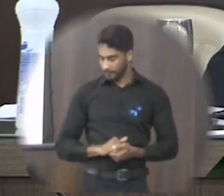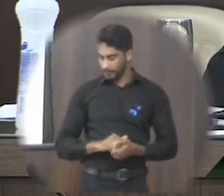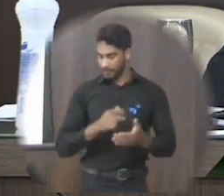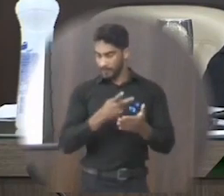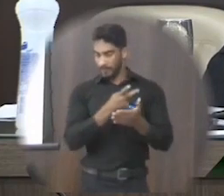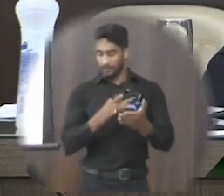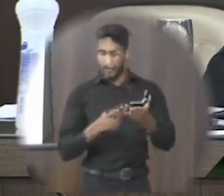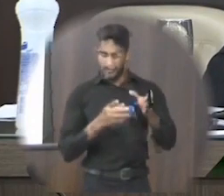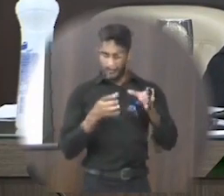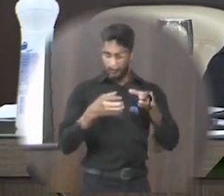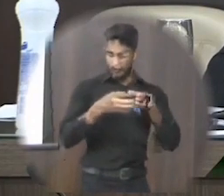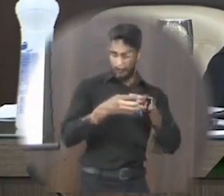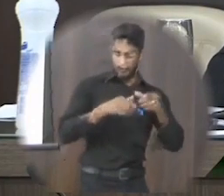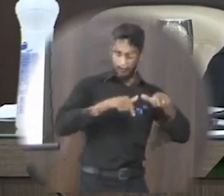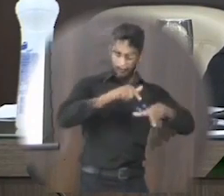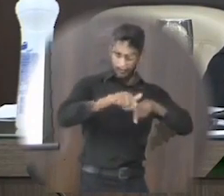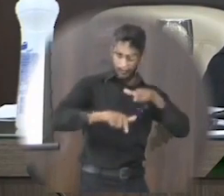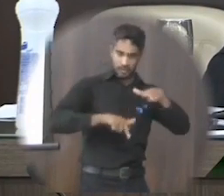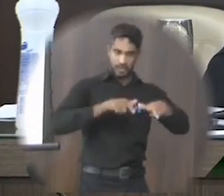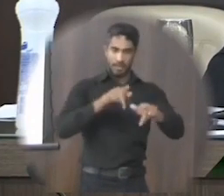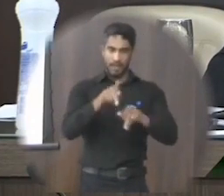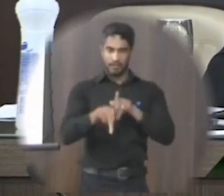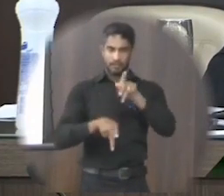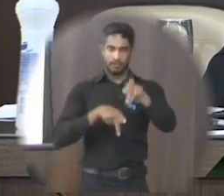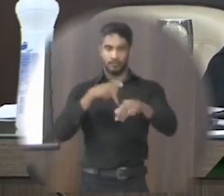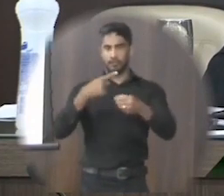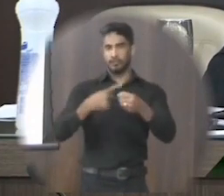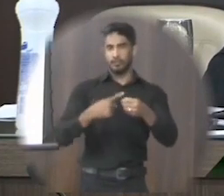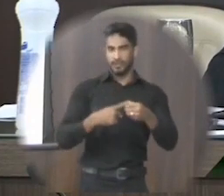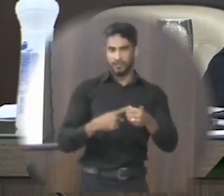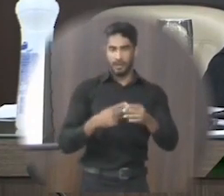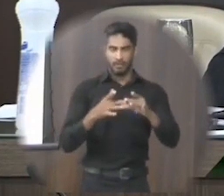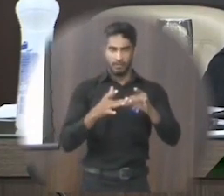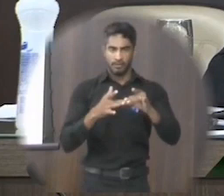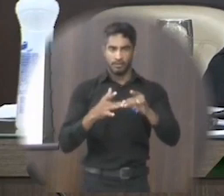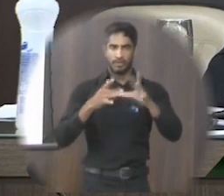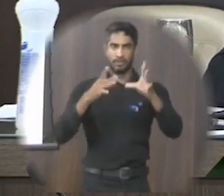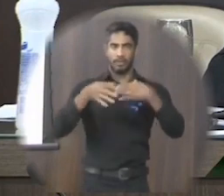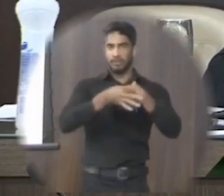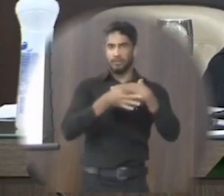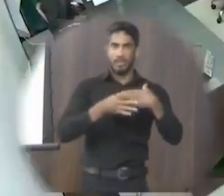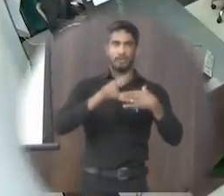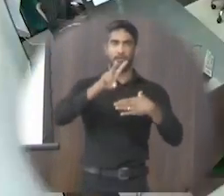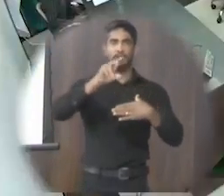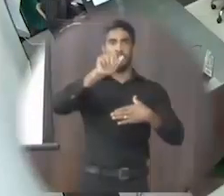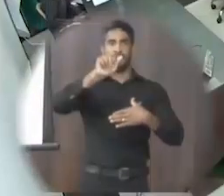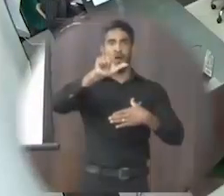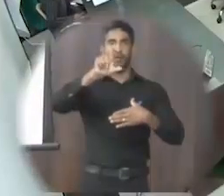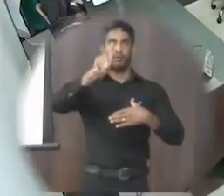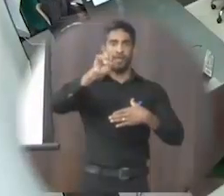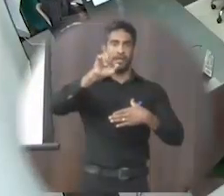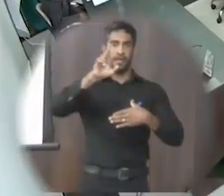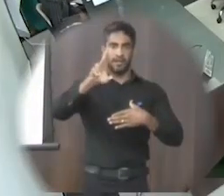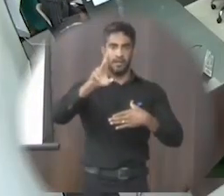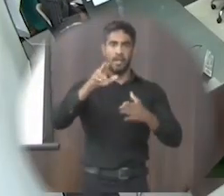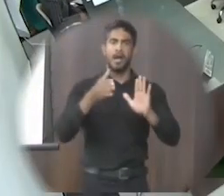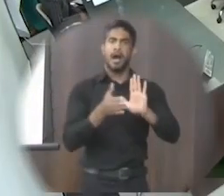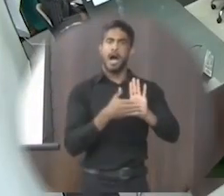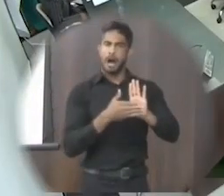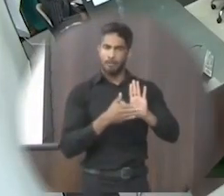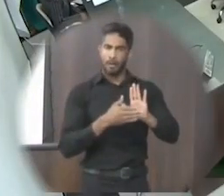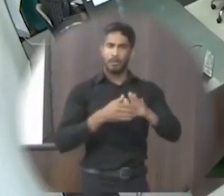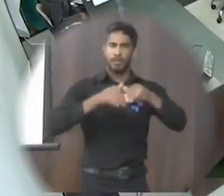Parecer da Comissão de Serviços Públicos Municipais. De autoria do vereador Valdeir dos Santos Silva, a proposição em tela dispõe